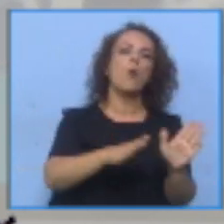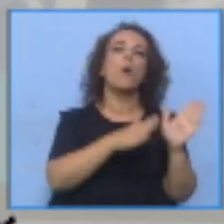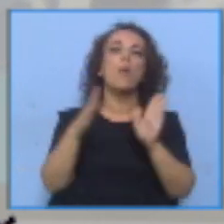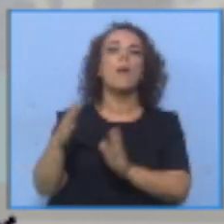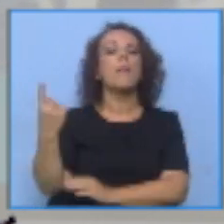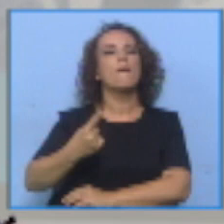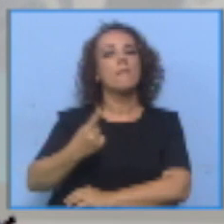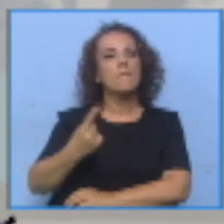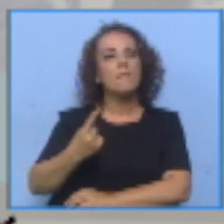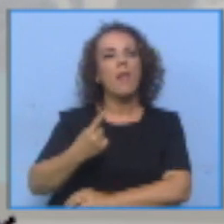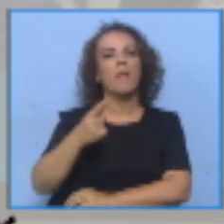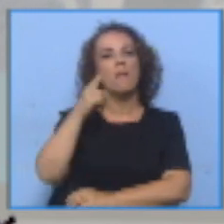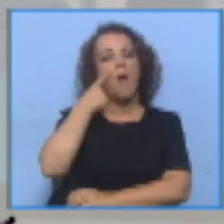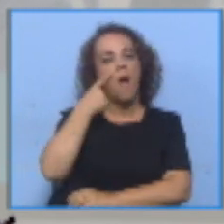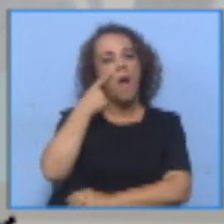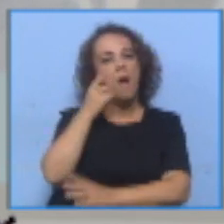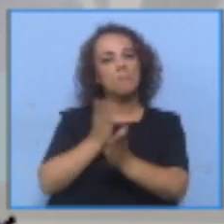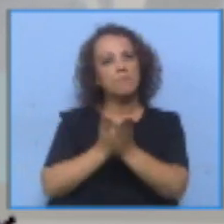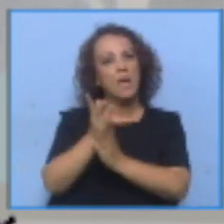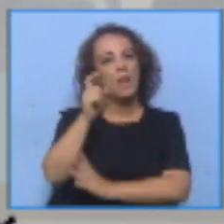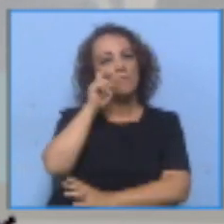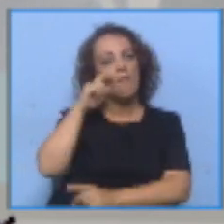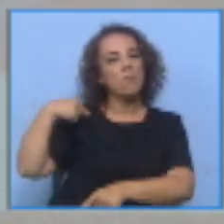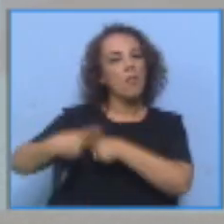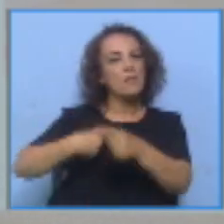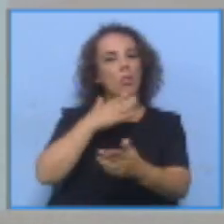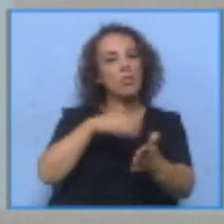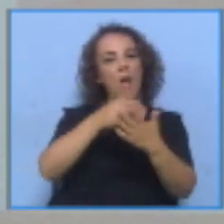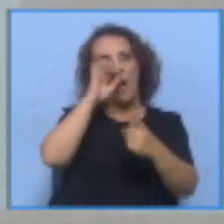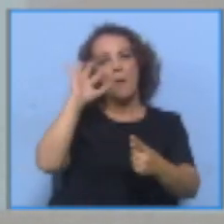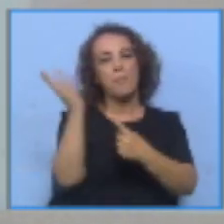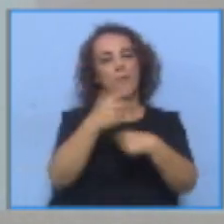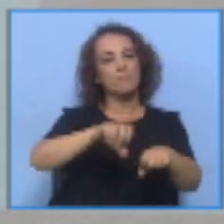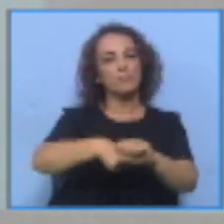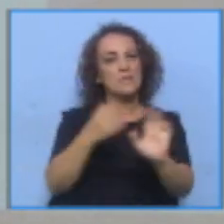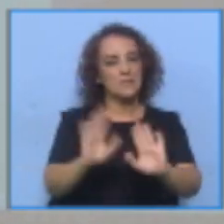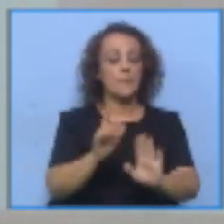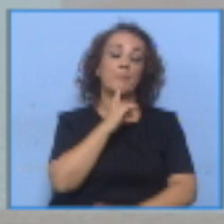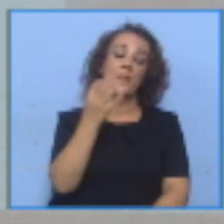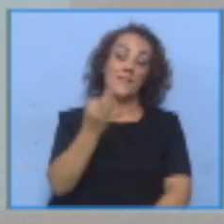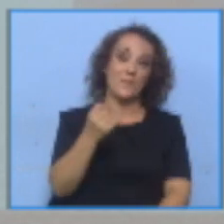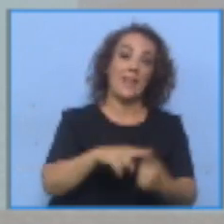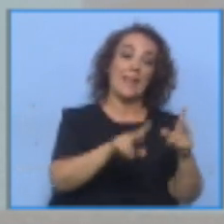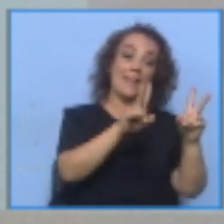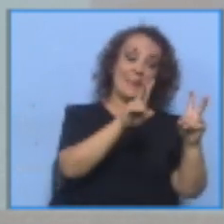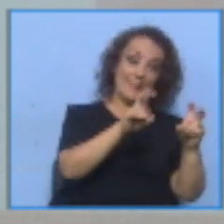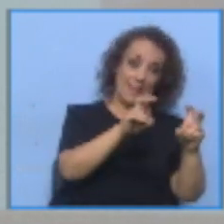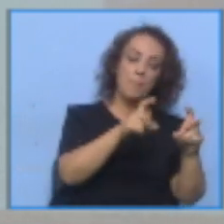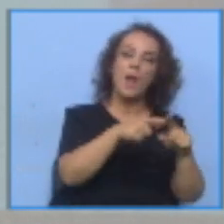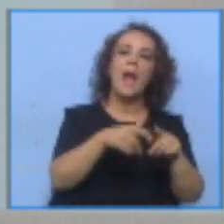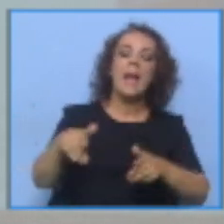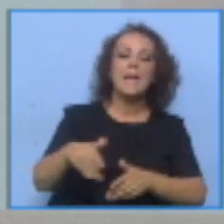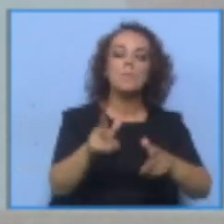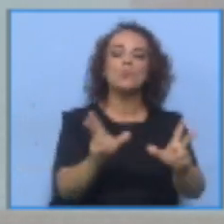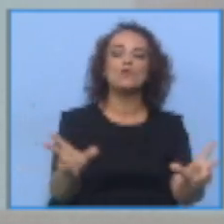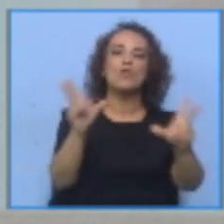que, de facto, a casa comum não seja afetada? Evidentemente, é a segunda parte do tema do sínodo, não é? Novos caminhos para a